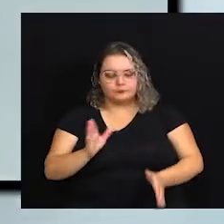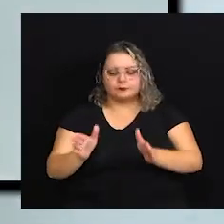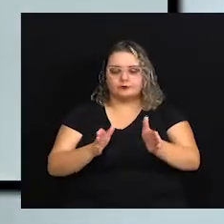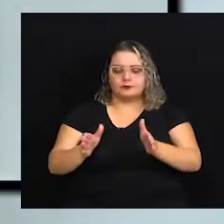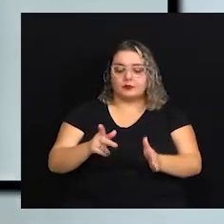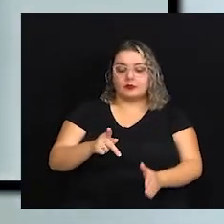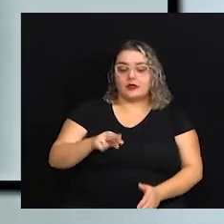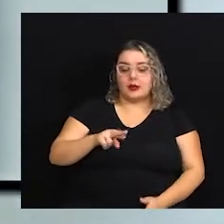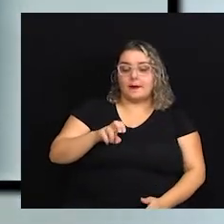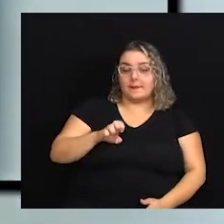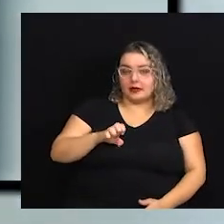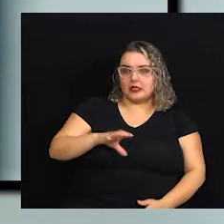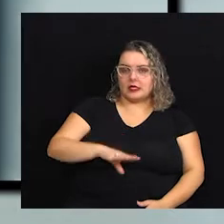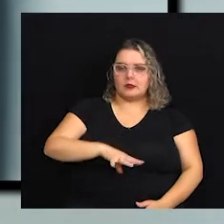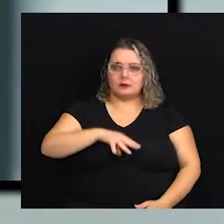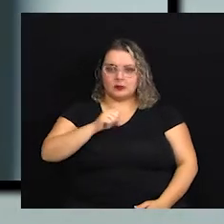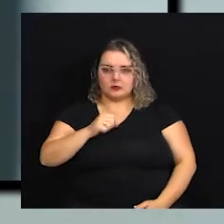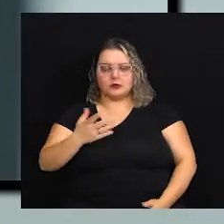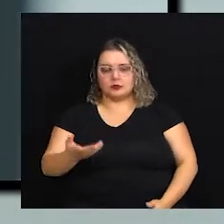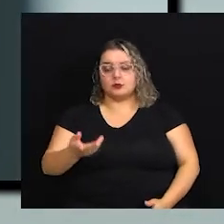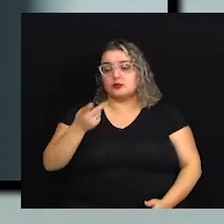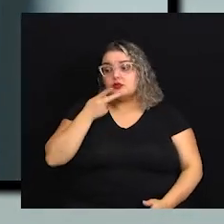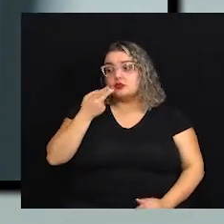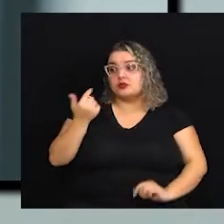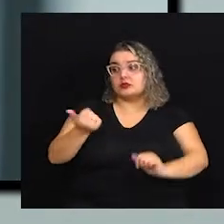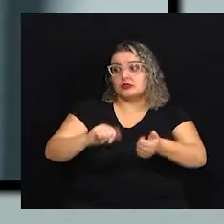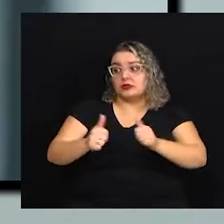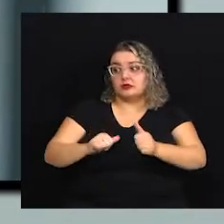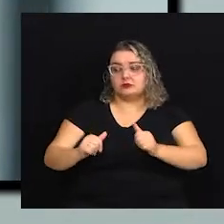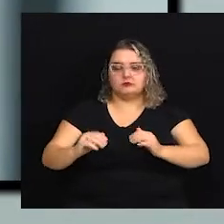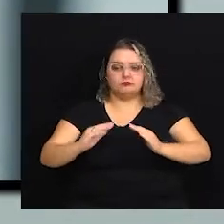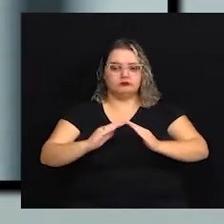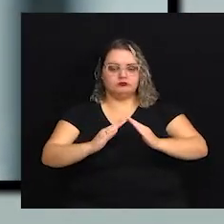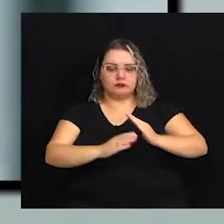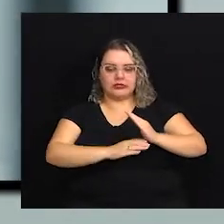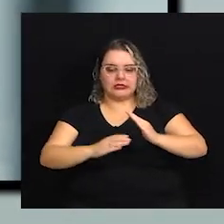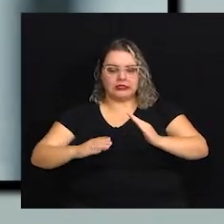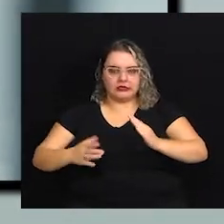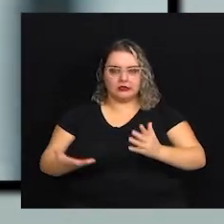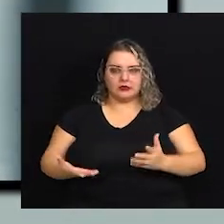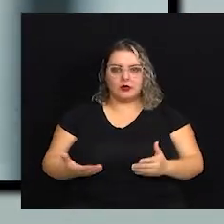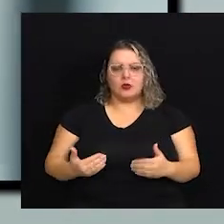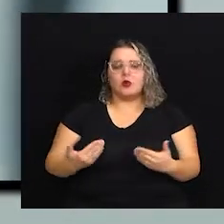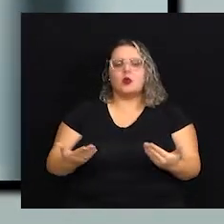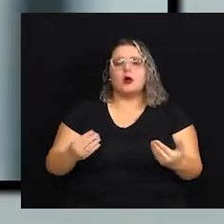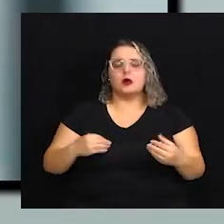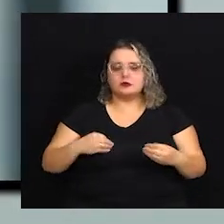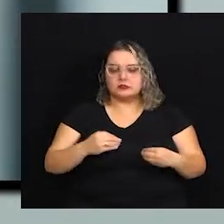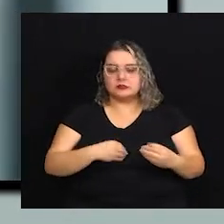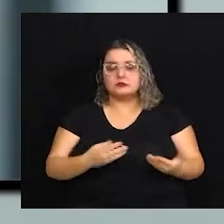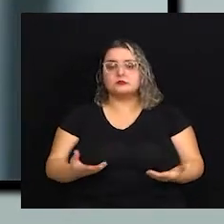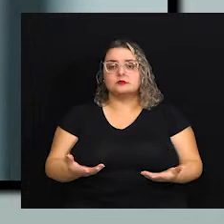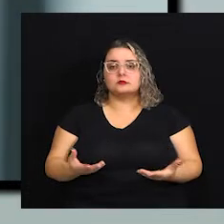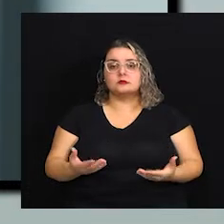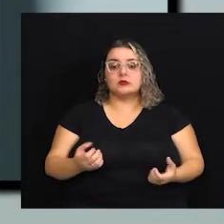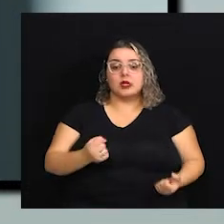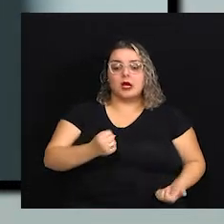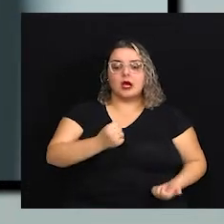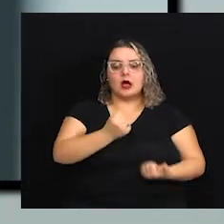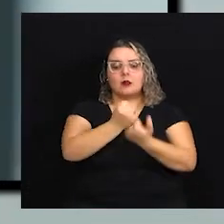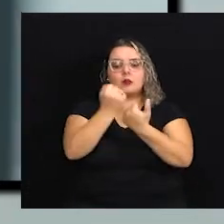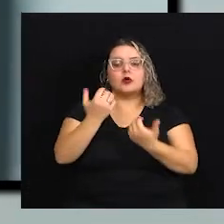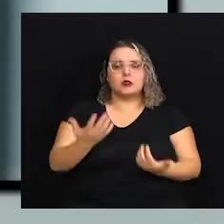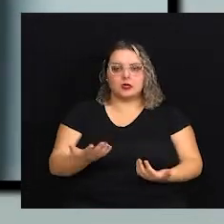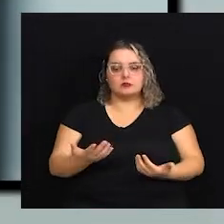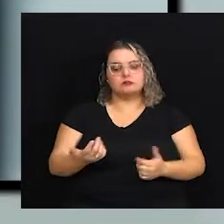da pré-menopausa, primeiro que eu disse para você, a avaliação tem que ser clínica do médico. Que exames que tem para subsidiar? Depois